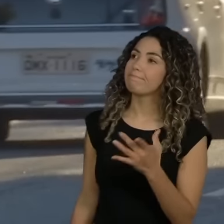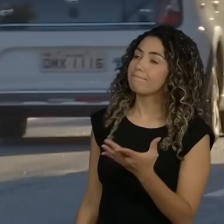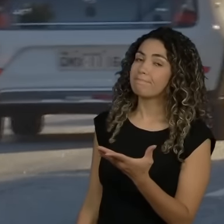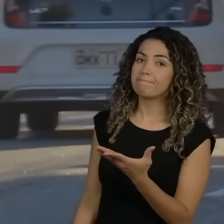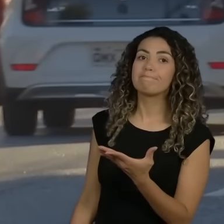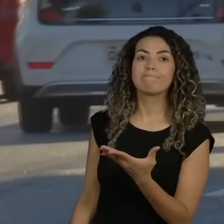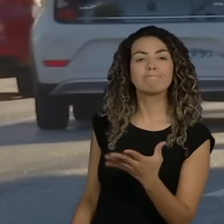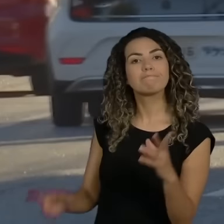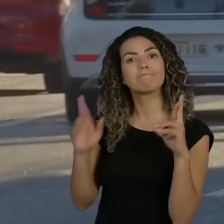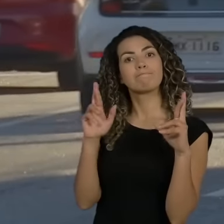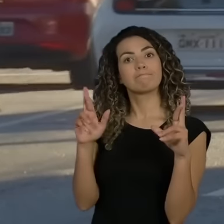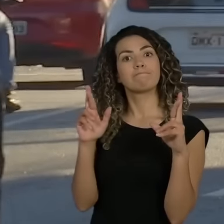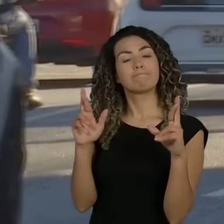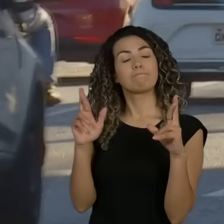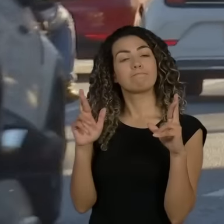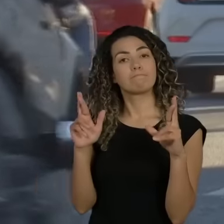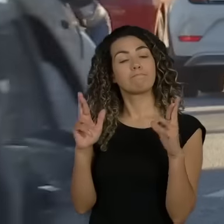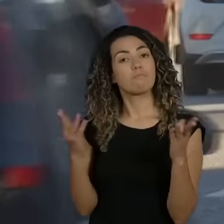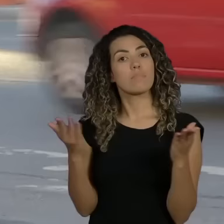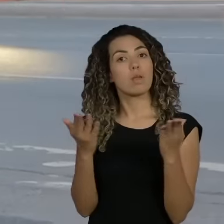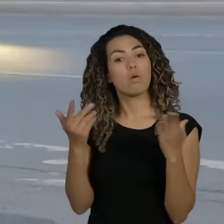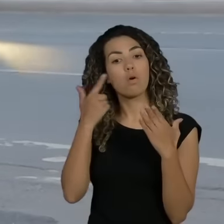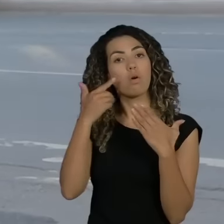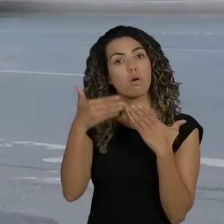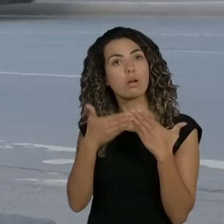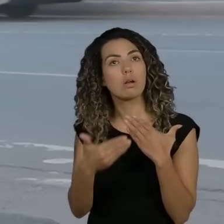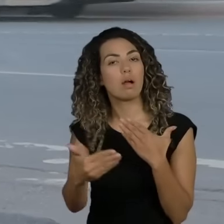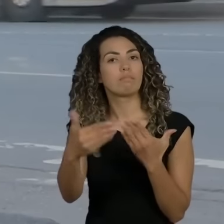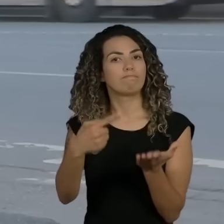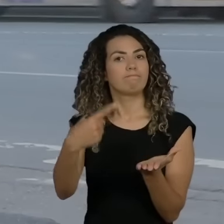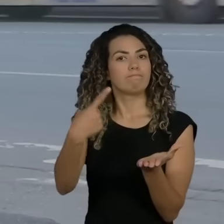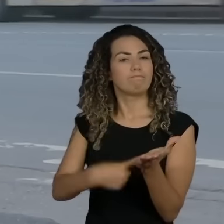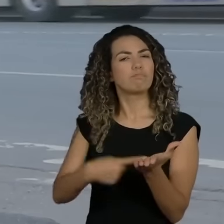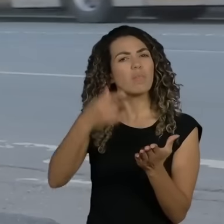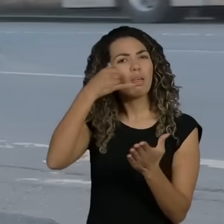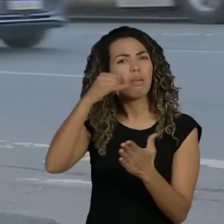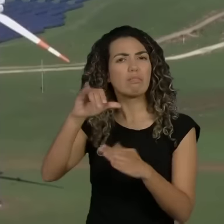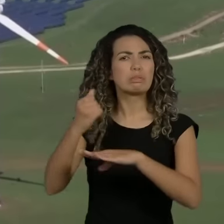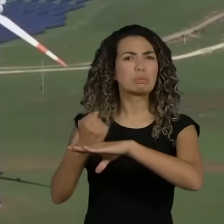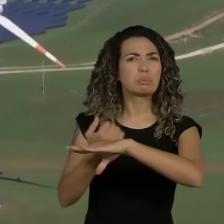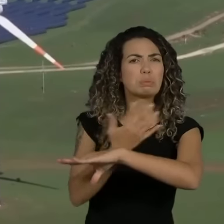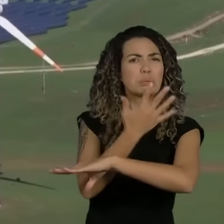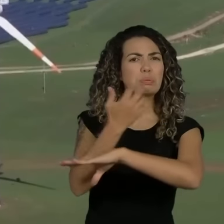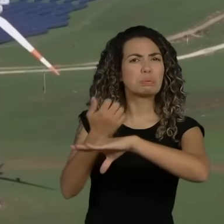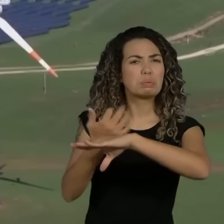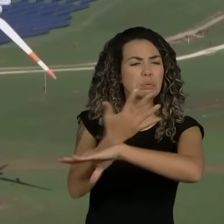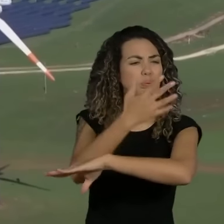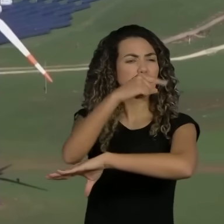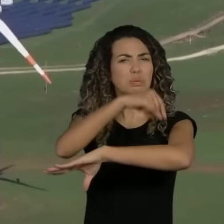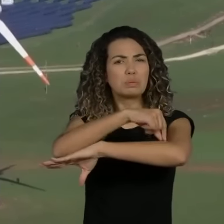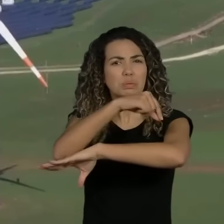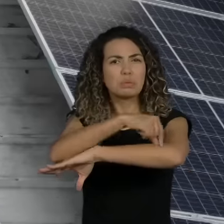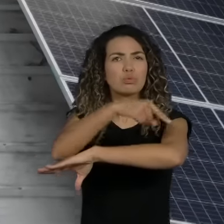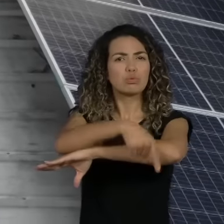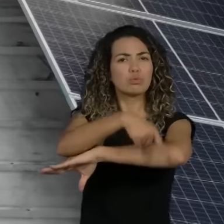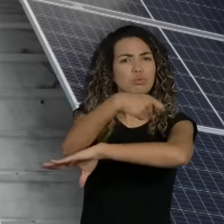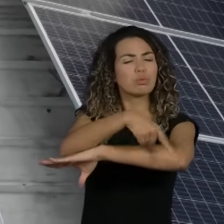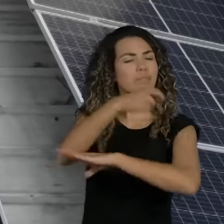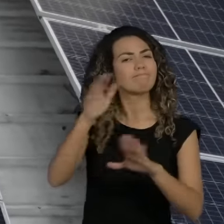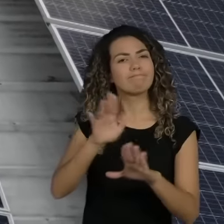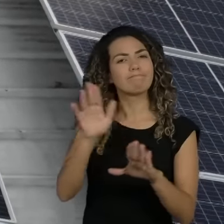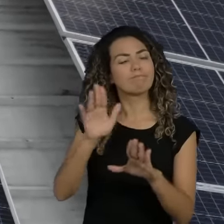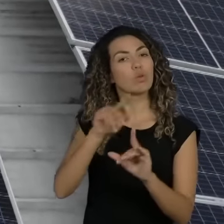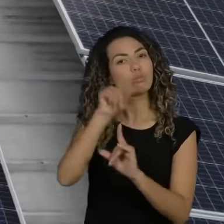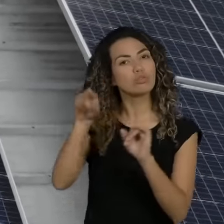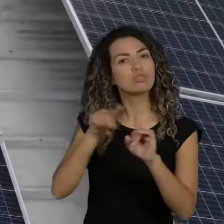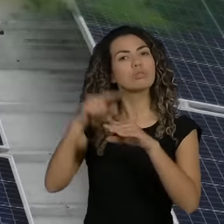A expectativa de acordo para dar início ao fim dos combustíveis fósseis e estimular os investimentos em fontes limpas